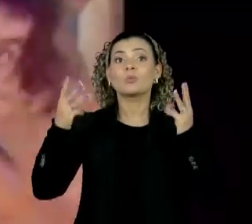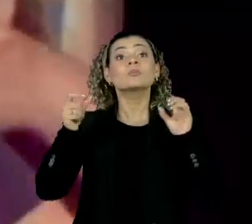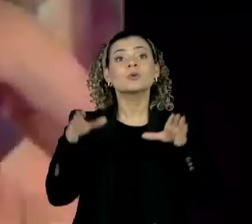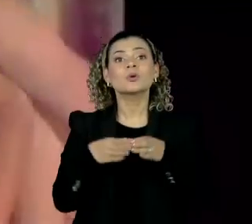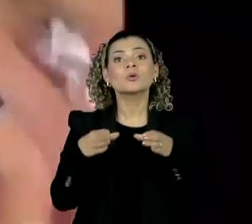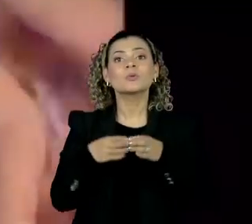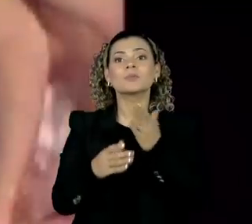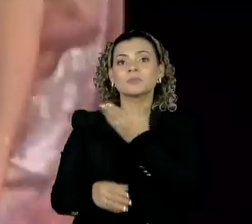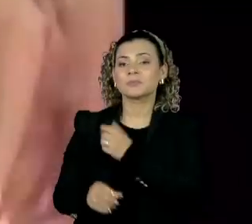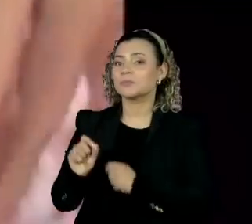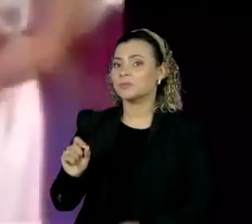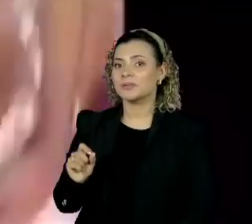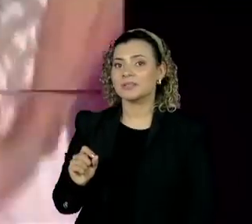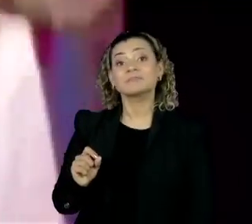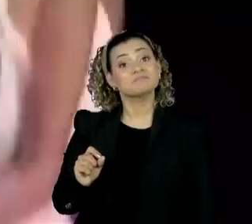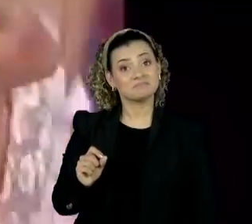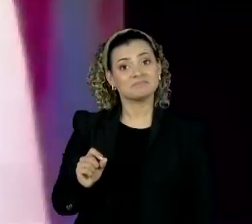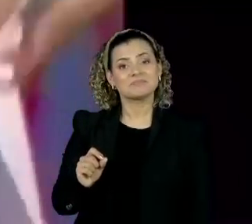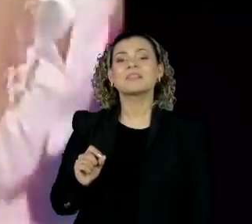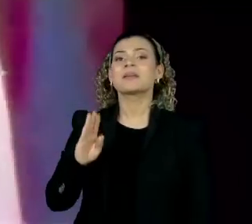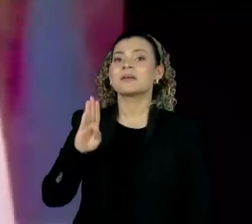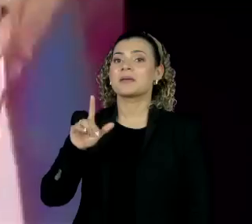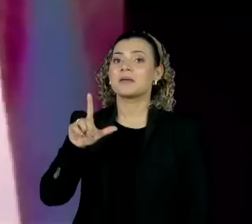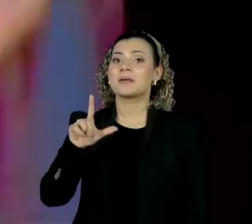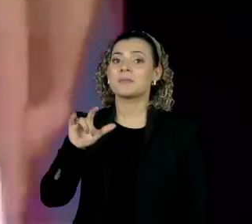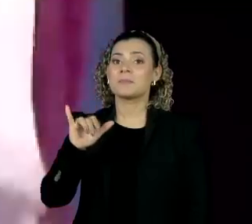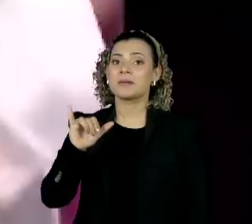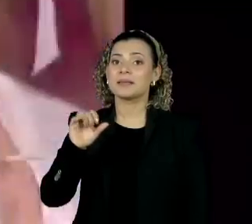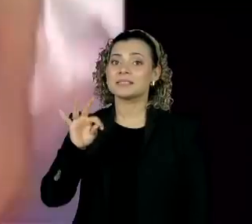teatral Asdrubal Trouxe o Trombone.